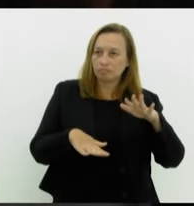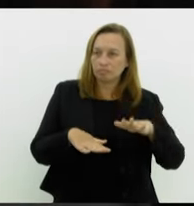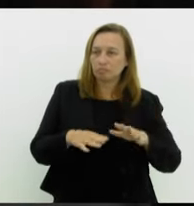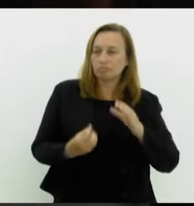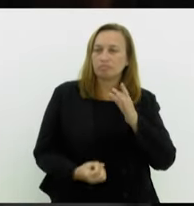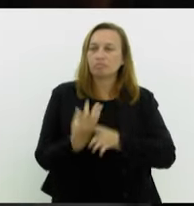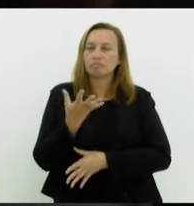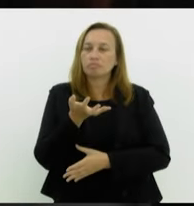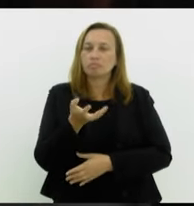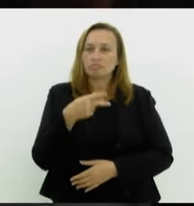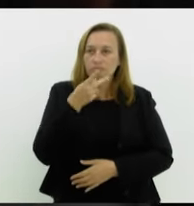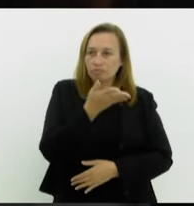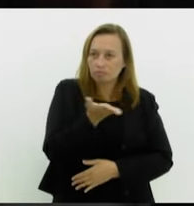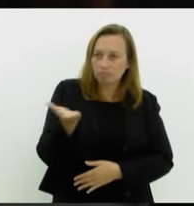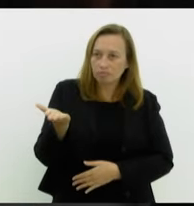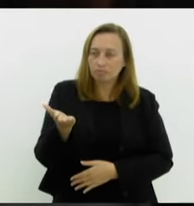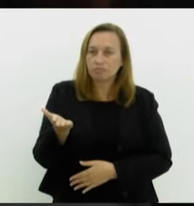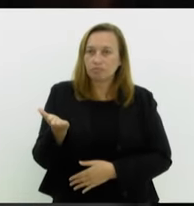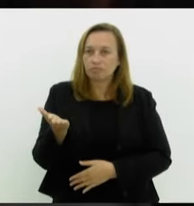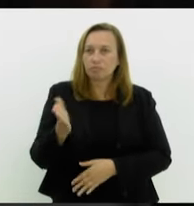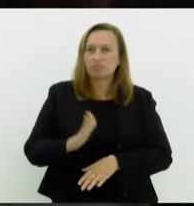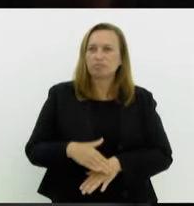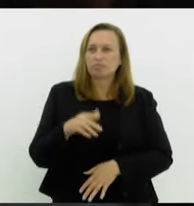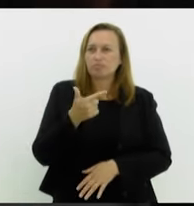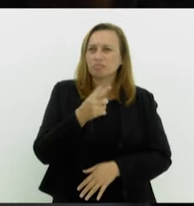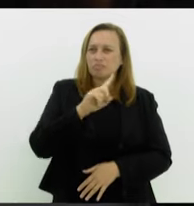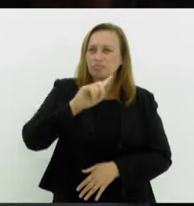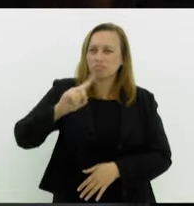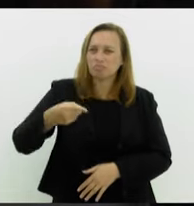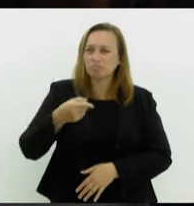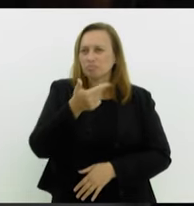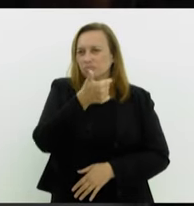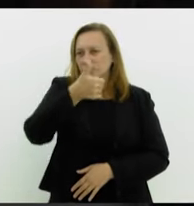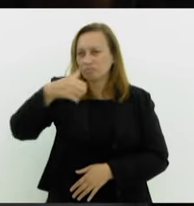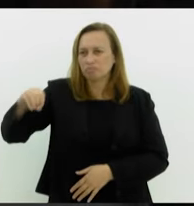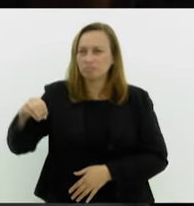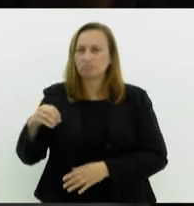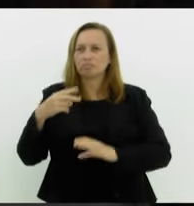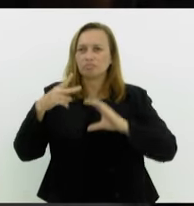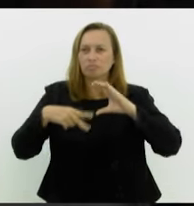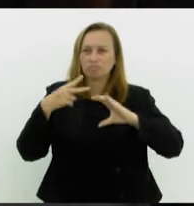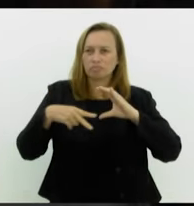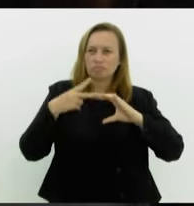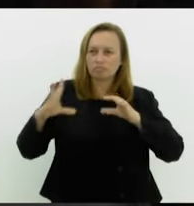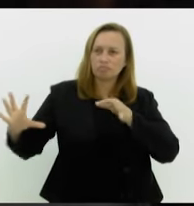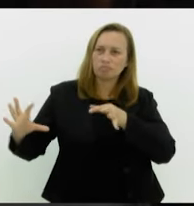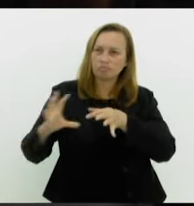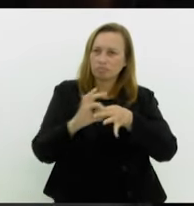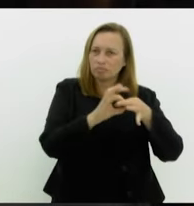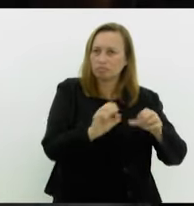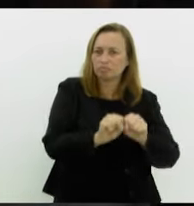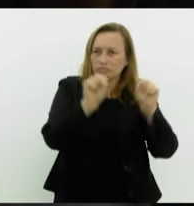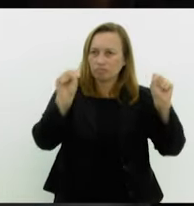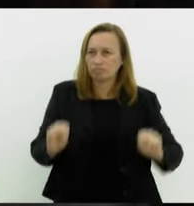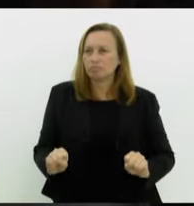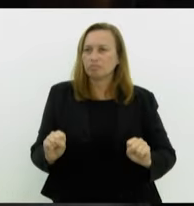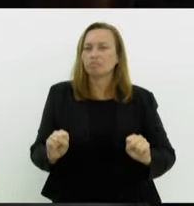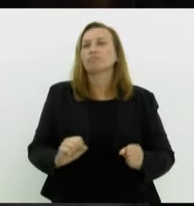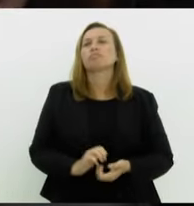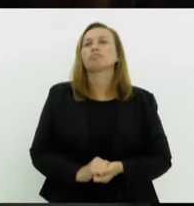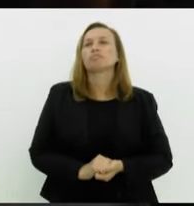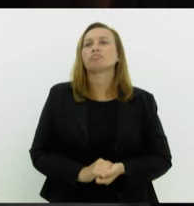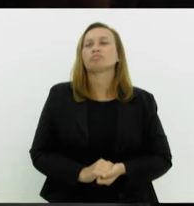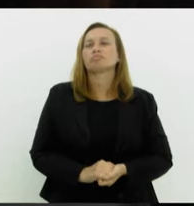quero dizer para vocês que a gente tá com mais de 10000 câmaras de vereadores já linc no nosso sistema inclusive nós